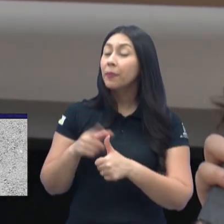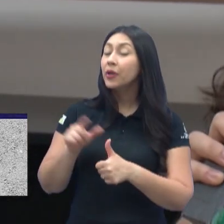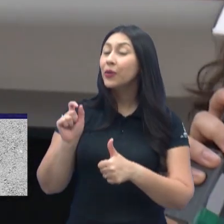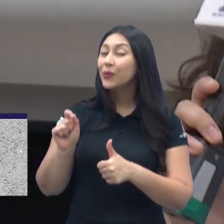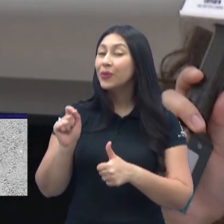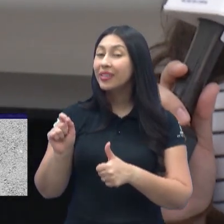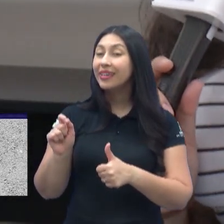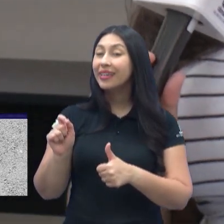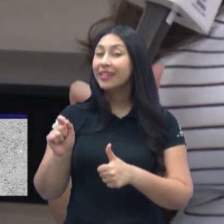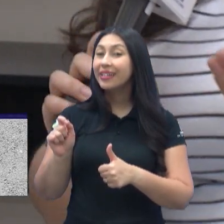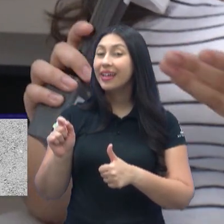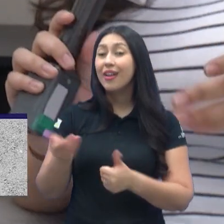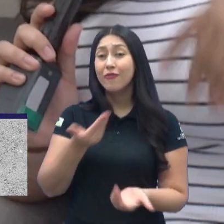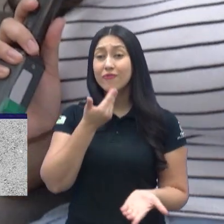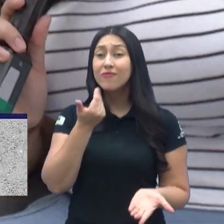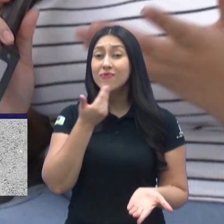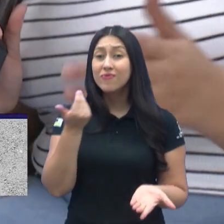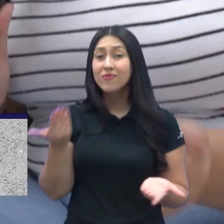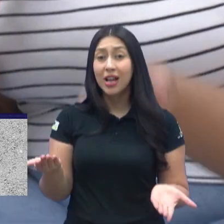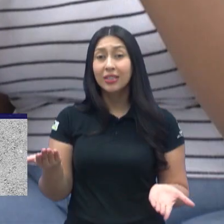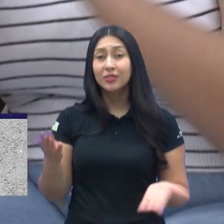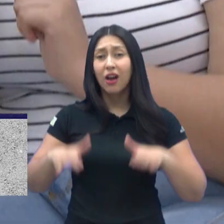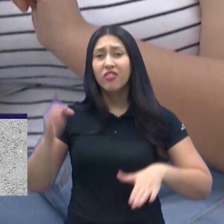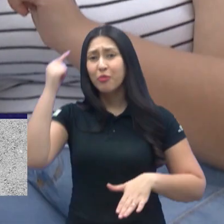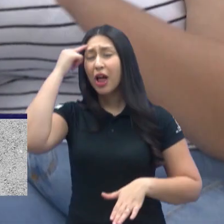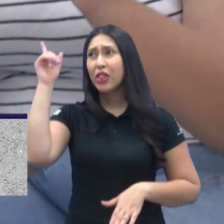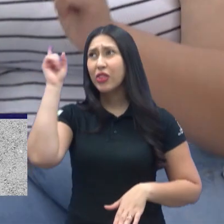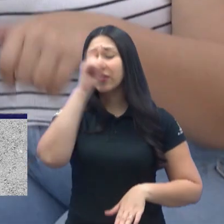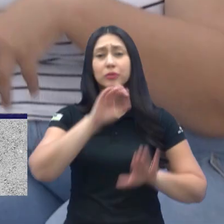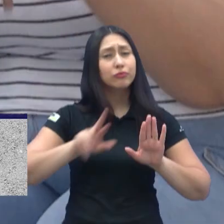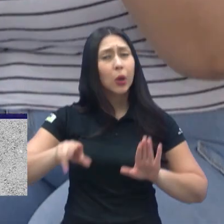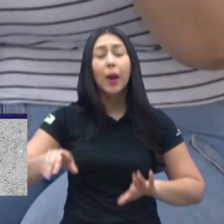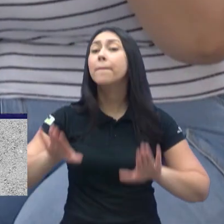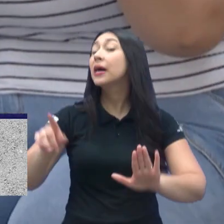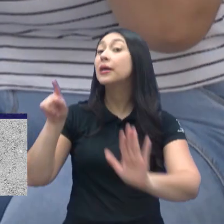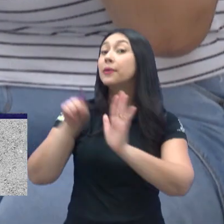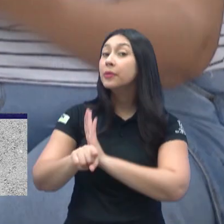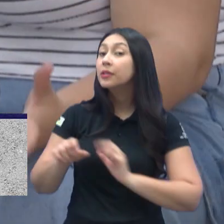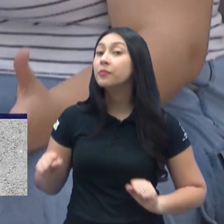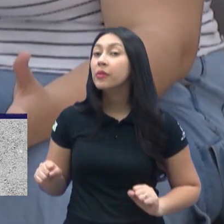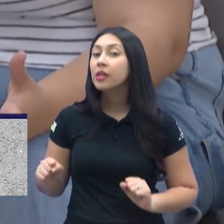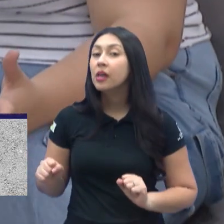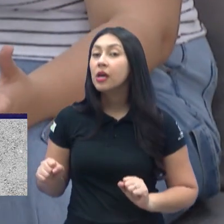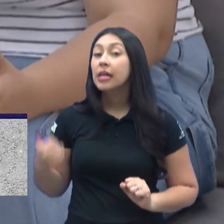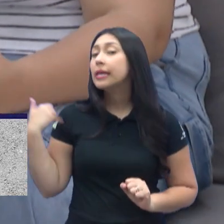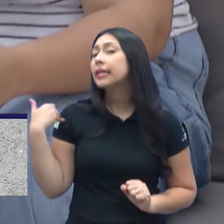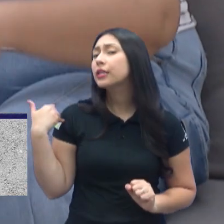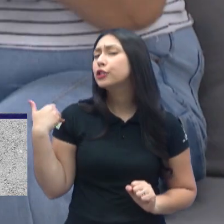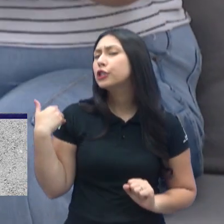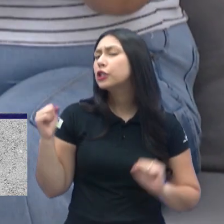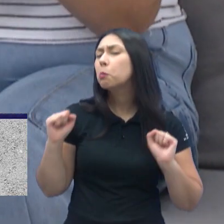justamente isso, É muito mais fácil do que a gente acredita, que a gente pensa, E aí vem a pergunta, a partir de que idade eu posso começar a fazer